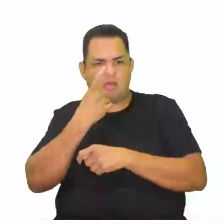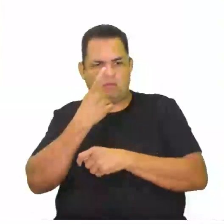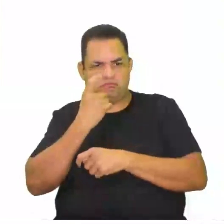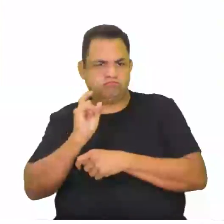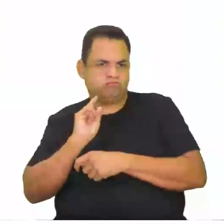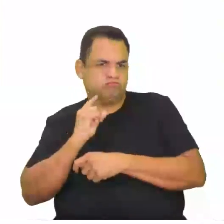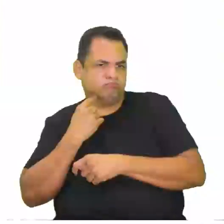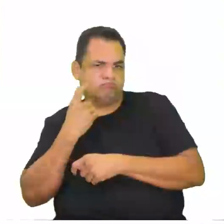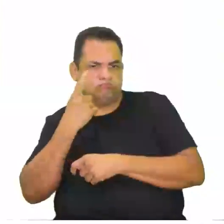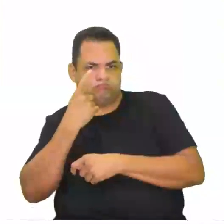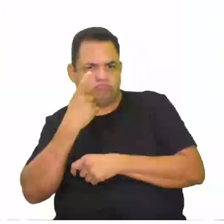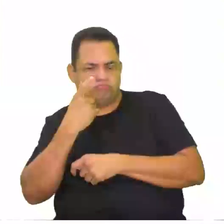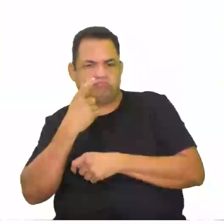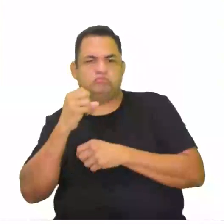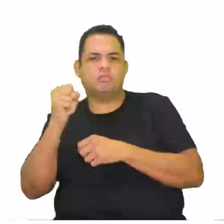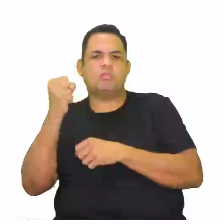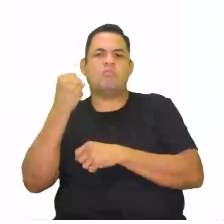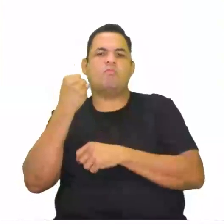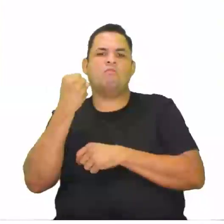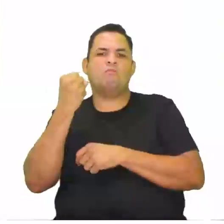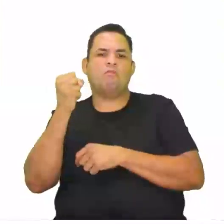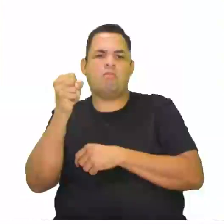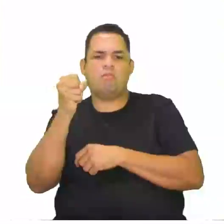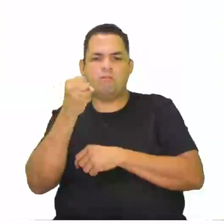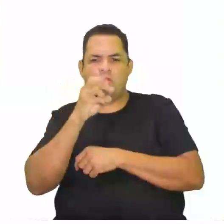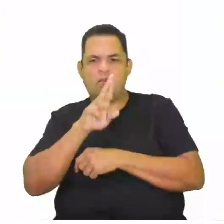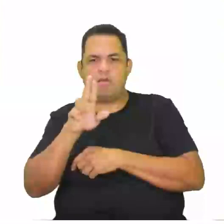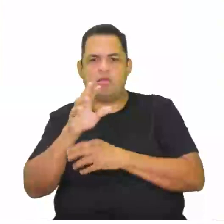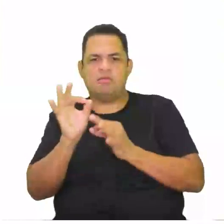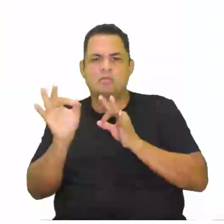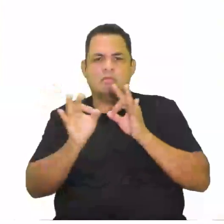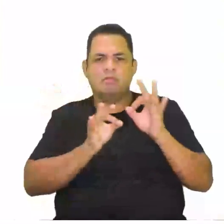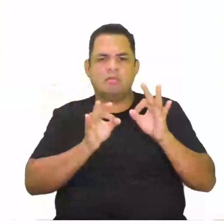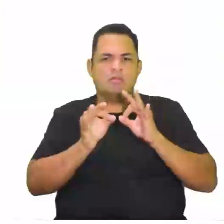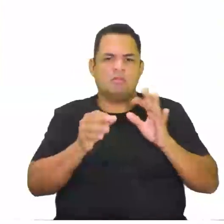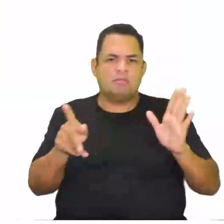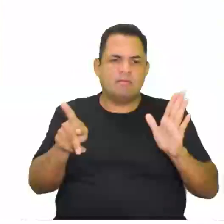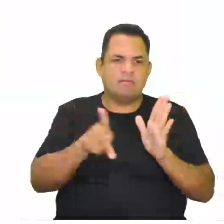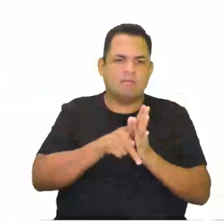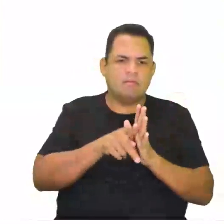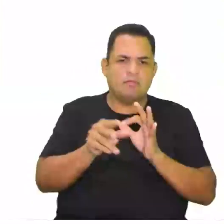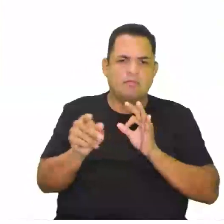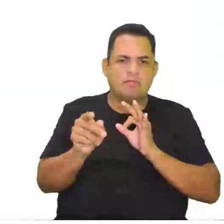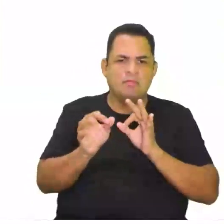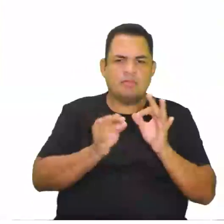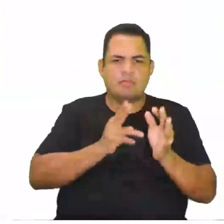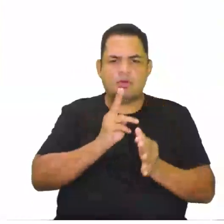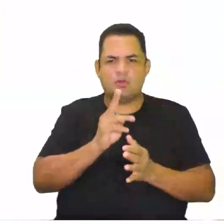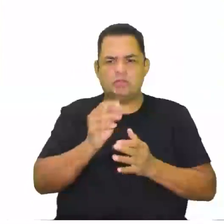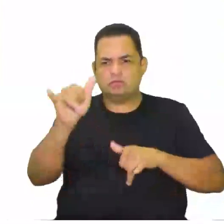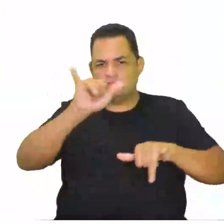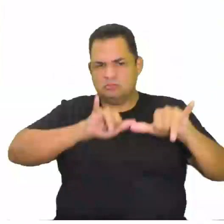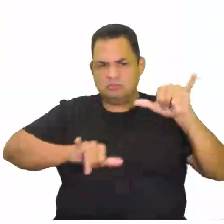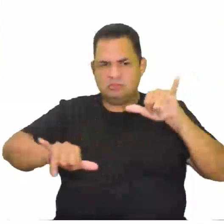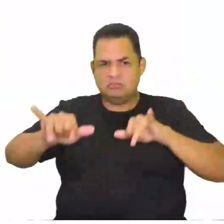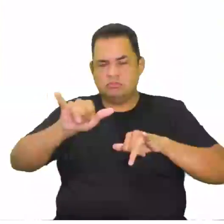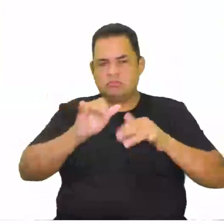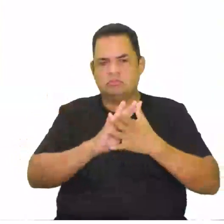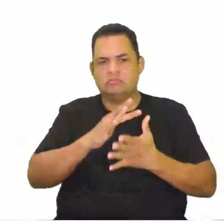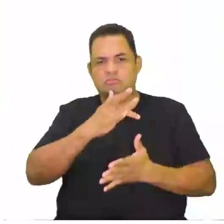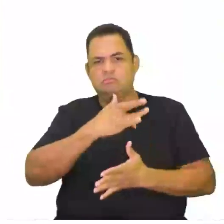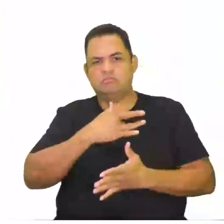Mais especificamente, é o planejamento de produtos e processos químicos que